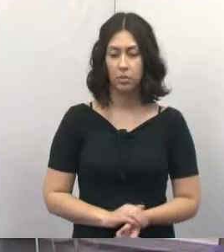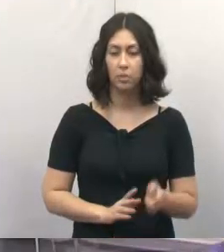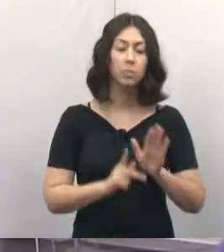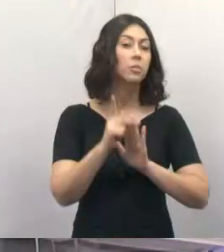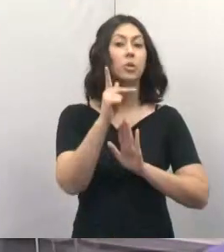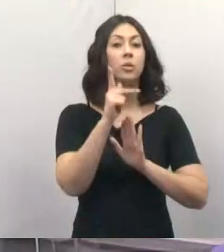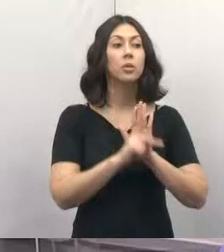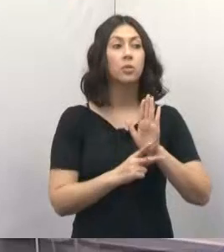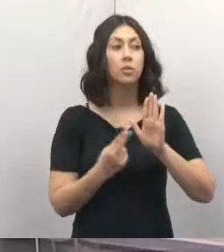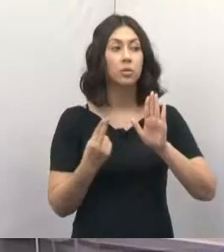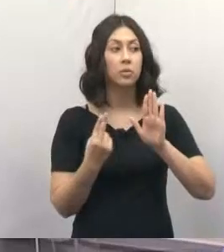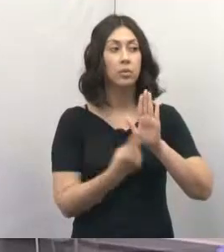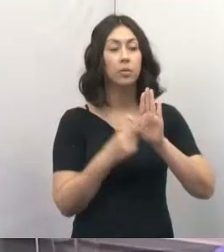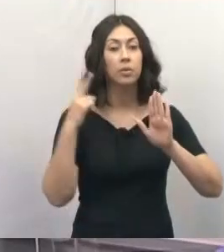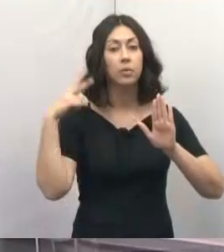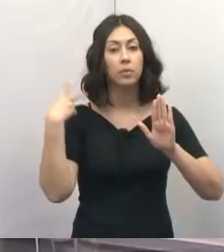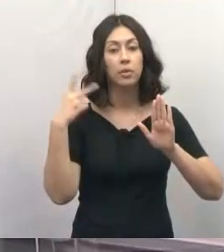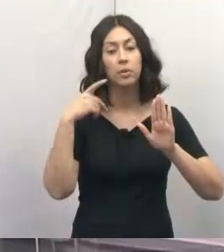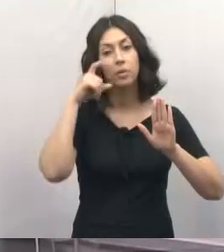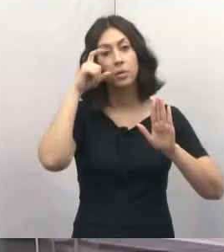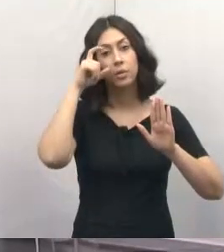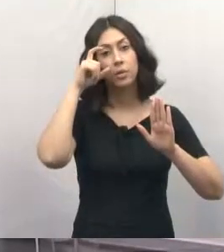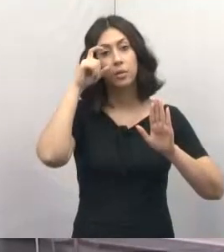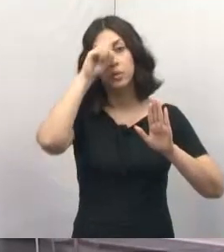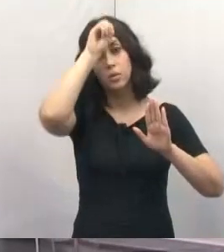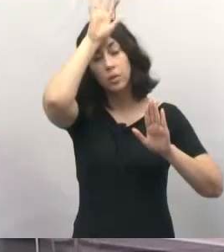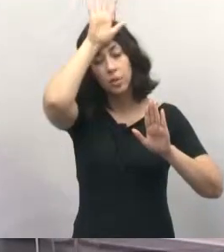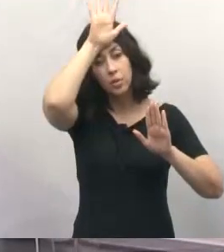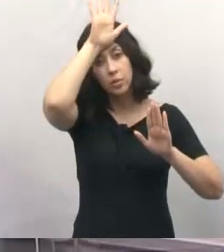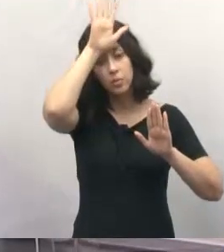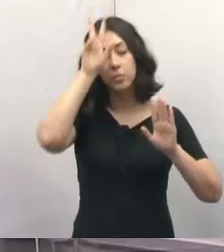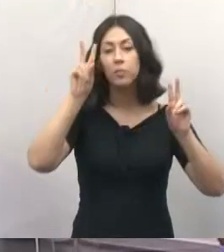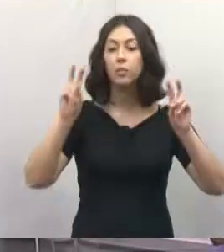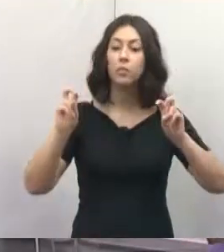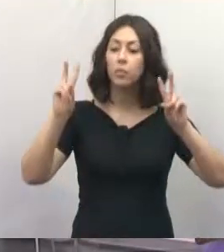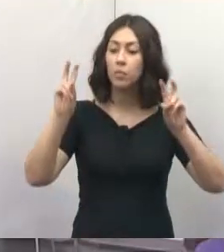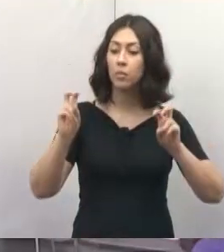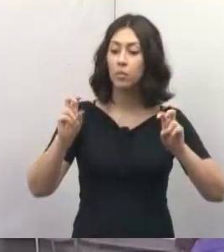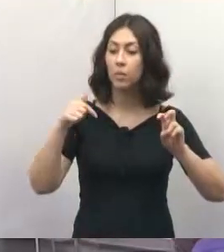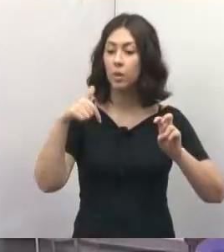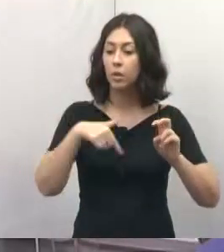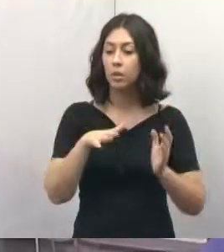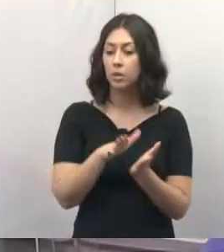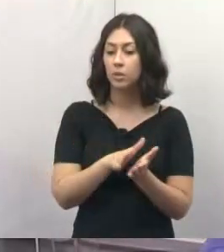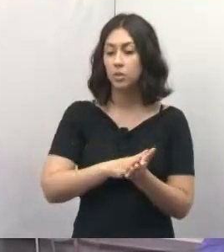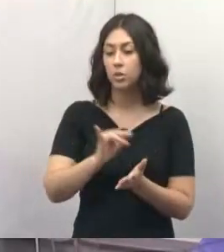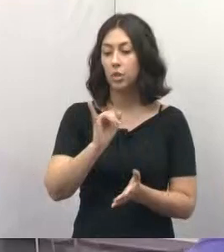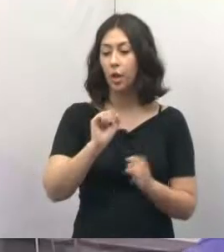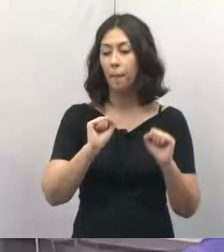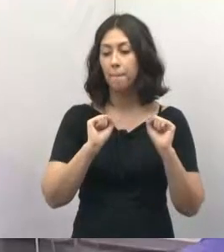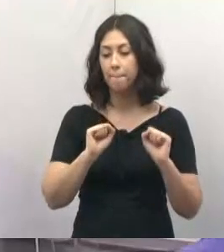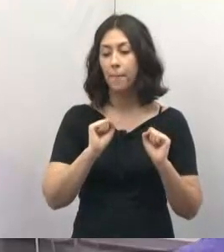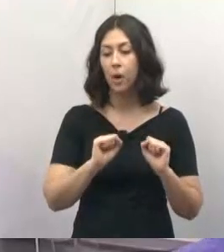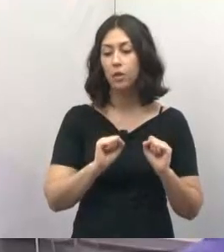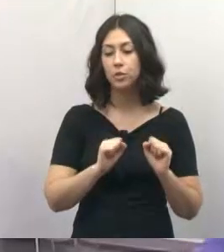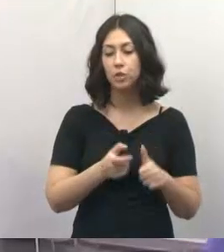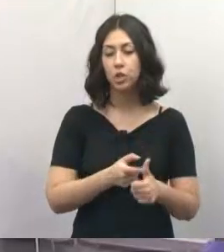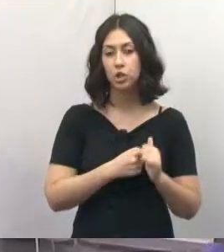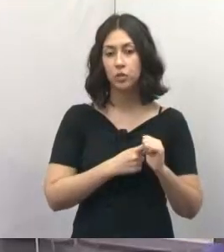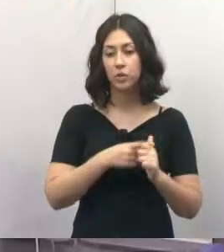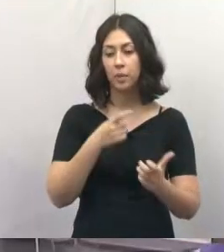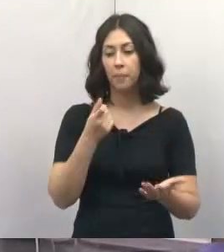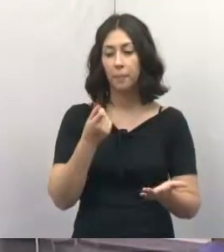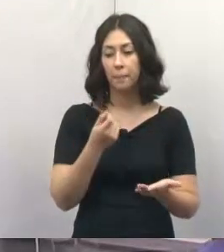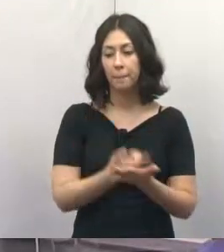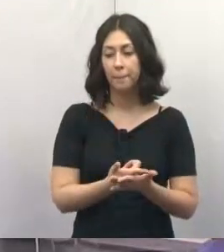Projeto de autoria do vereador Dr. Rodrigo Salomão. Assunto: institui no município de Jacareí a cobrança de débitos na